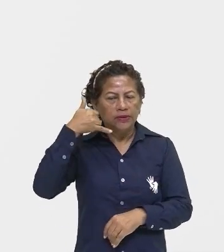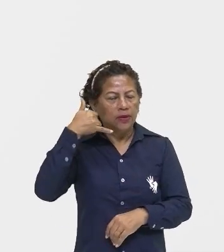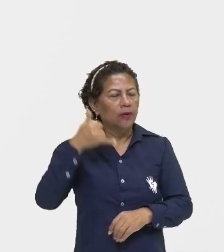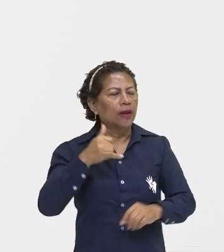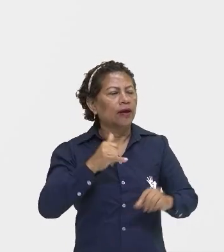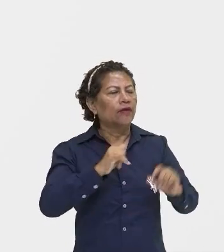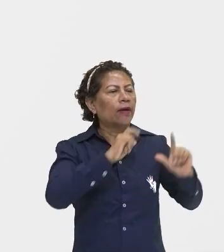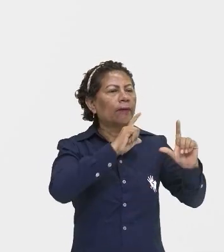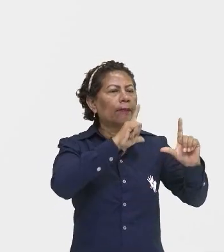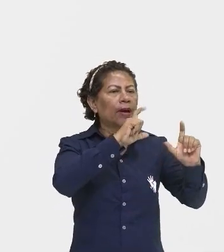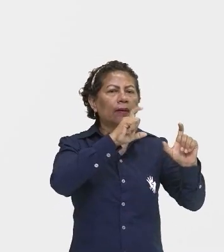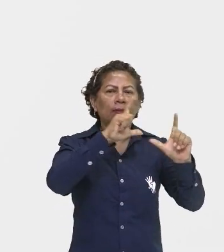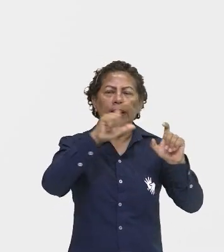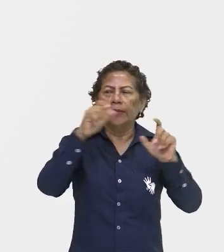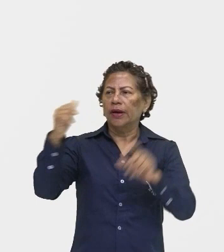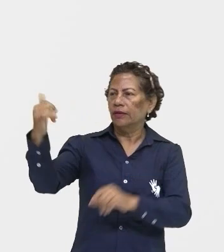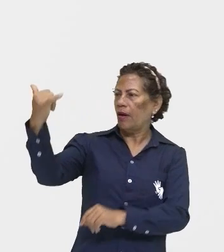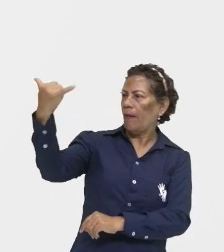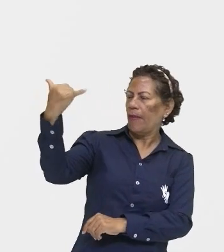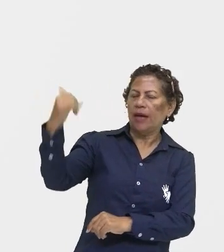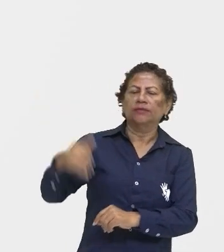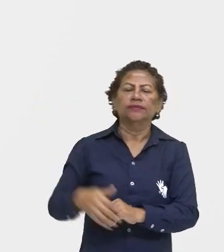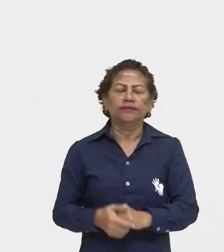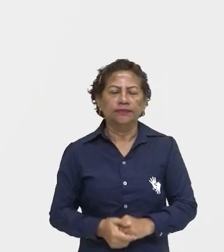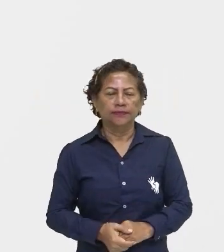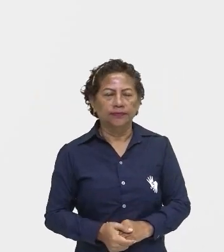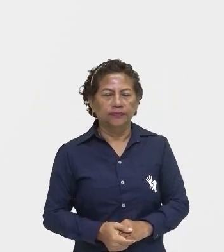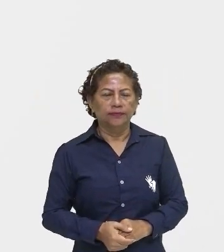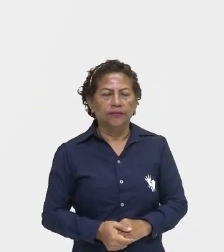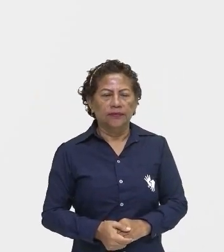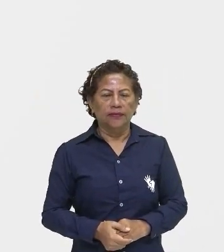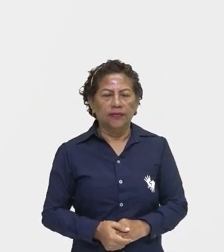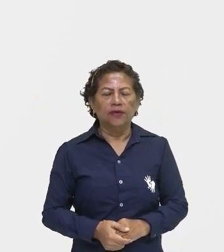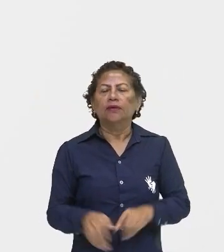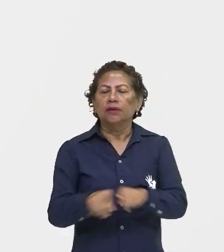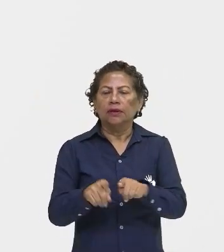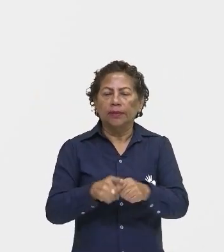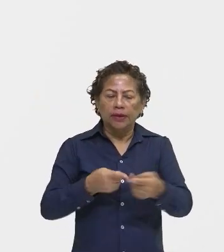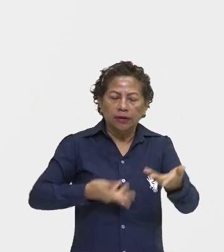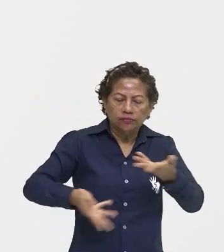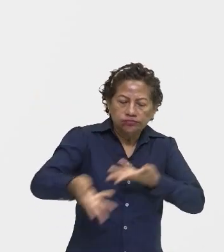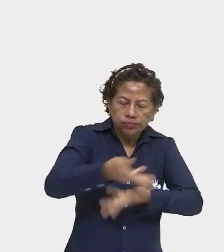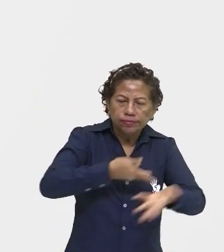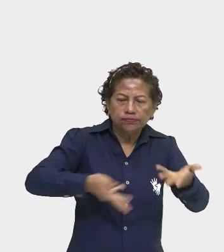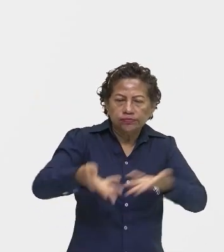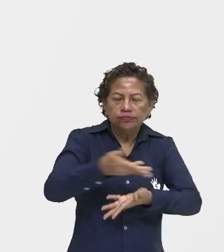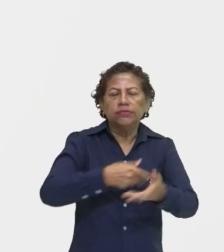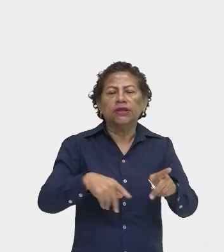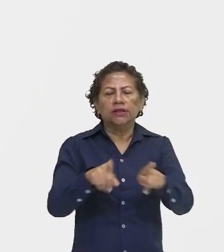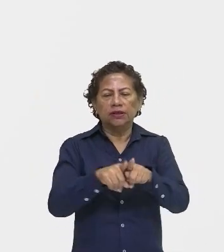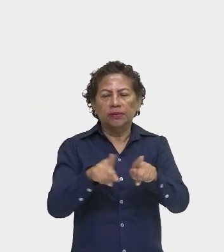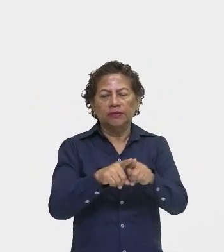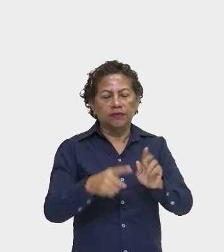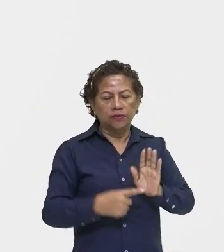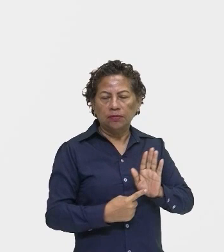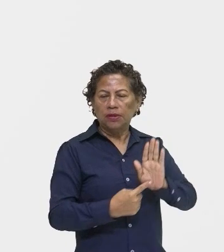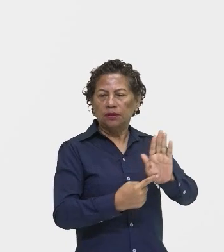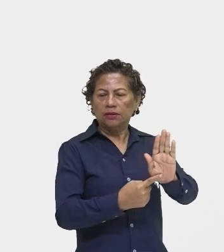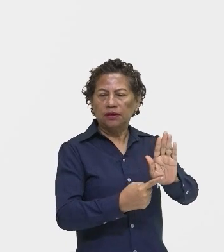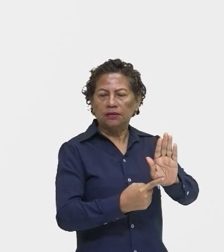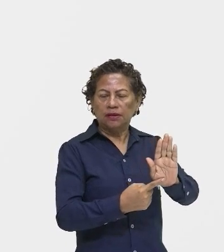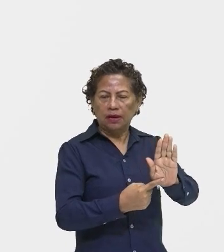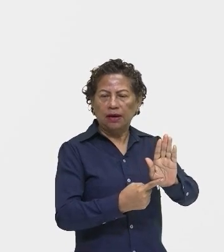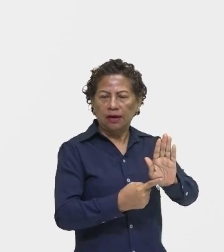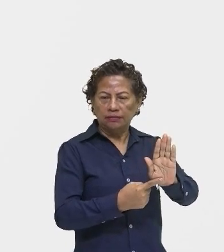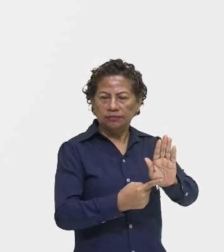fazem? Tiram uma foto. Na hora que a gente está interagindo, né? Na hora que vocês vão apresentar uma atividade, eu vejo que vocês